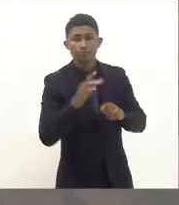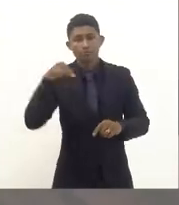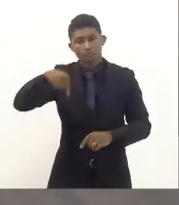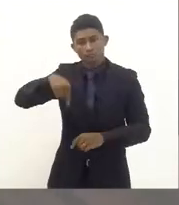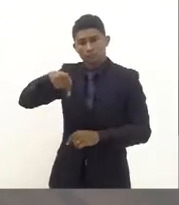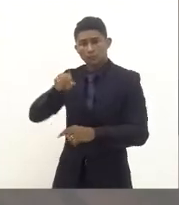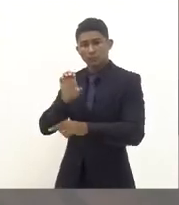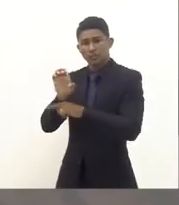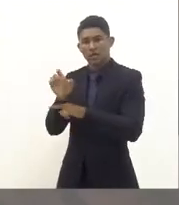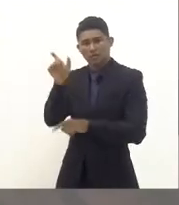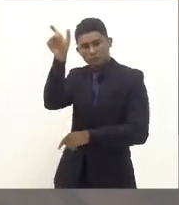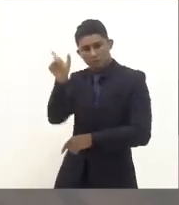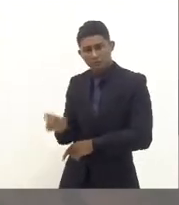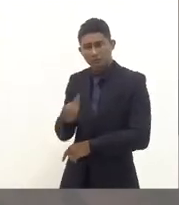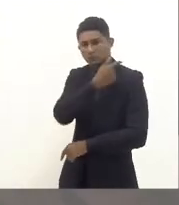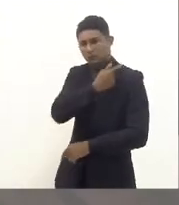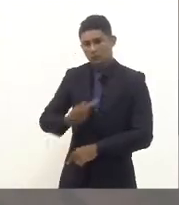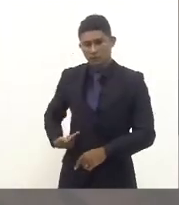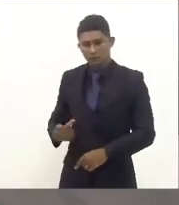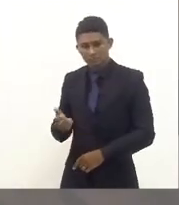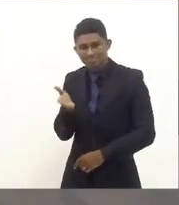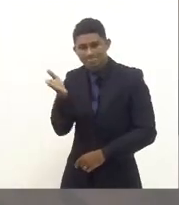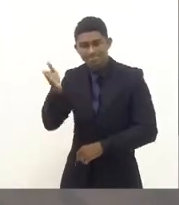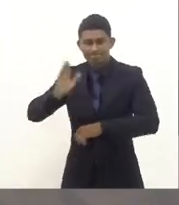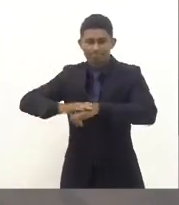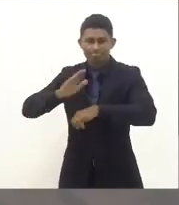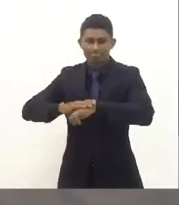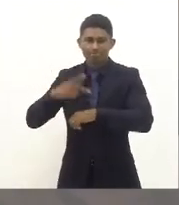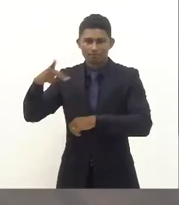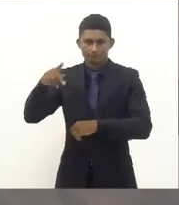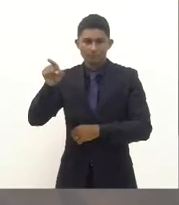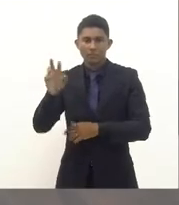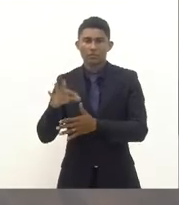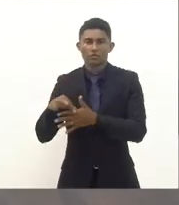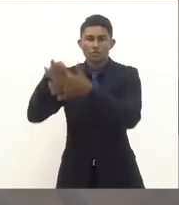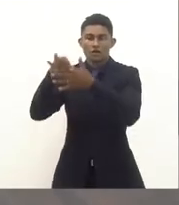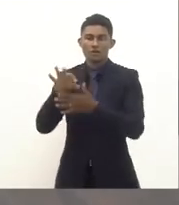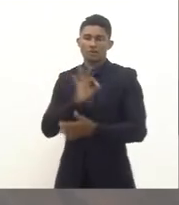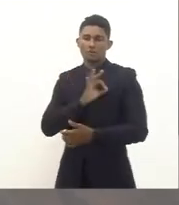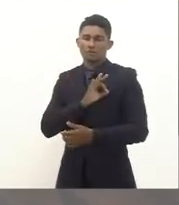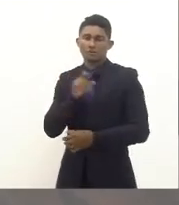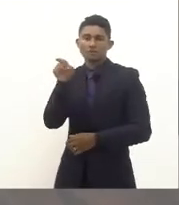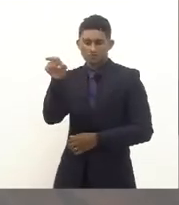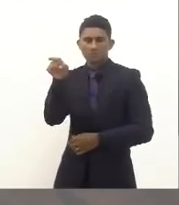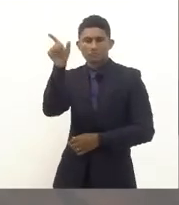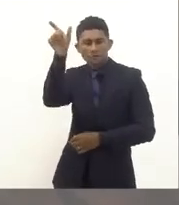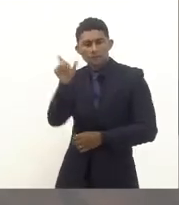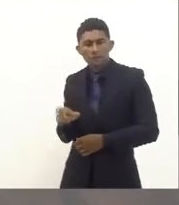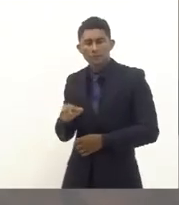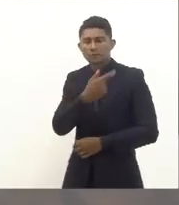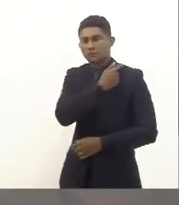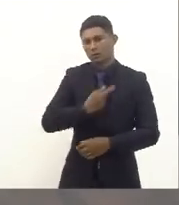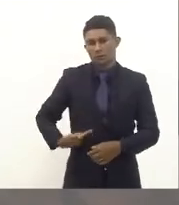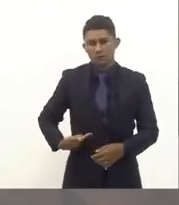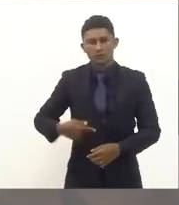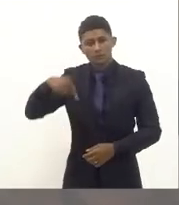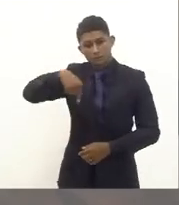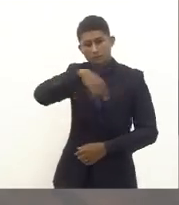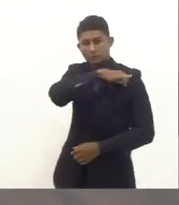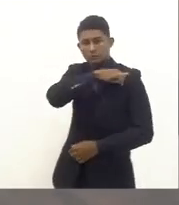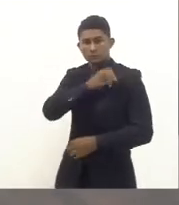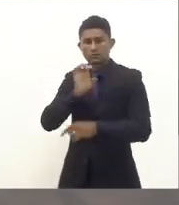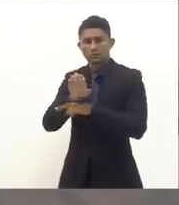Rio de Janeiro na pessoa do seu Governador porque é ele o comandante em chefe da Tropa na pessoa do governador do